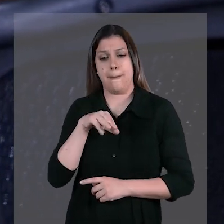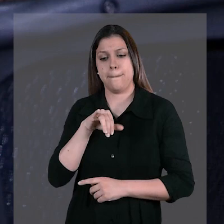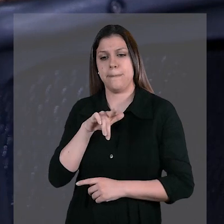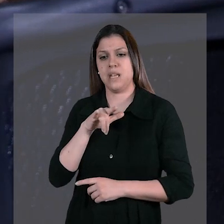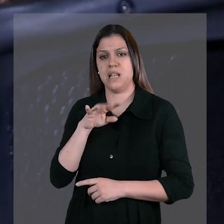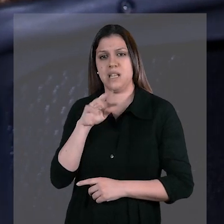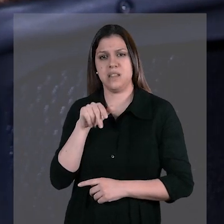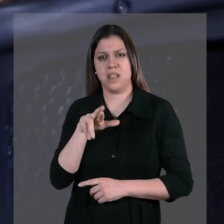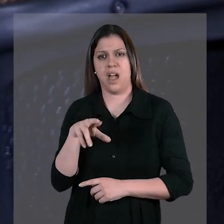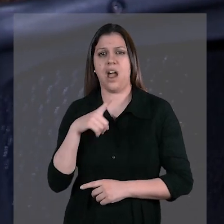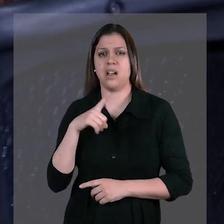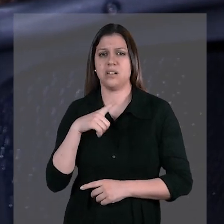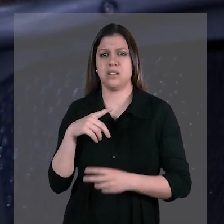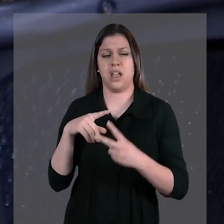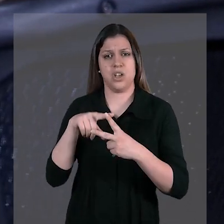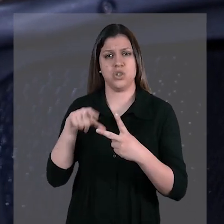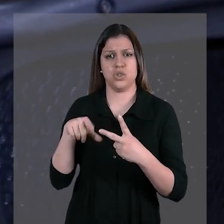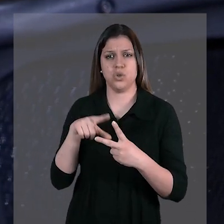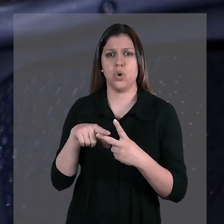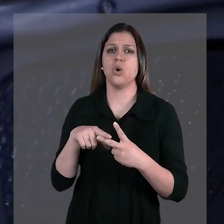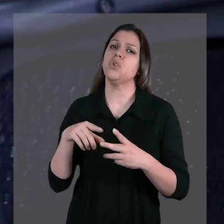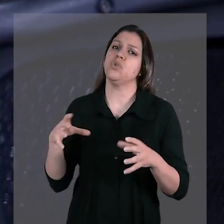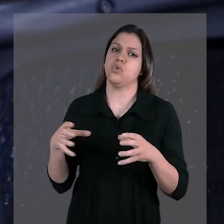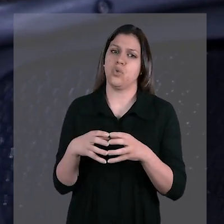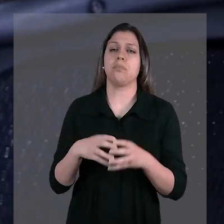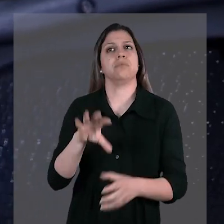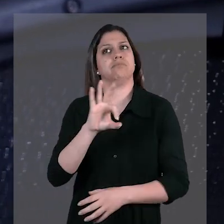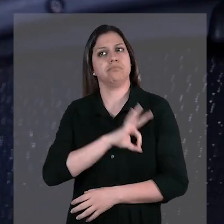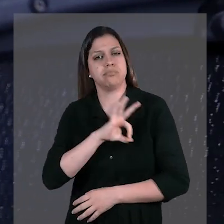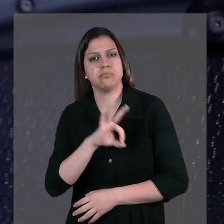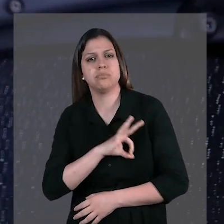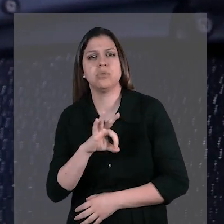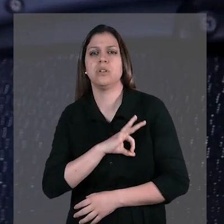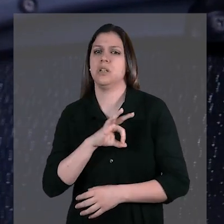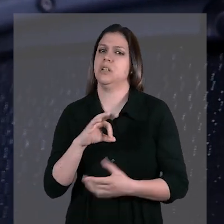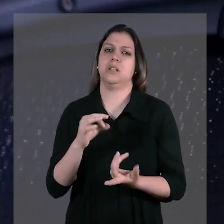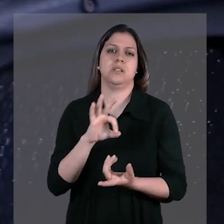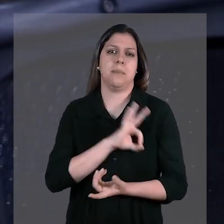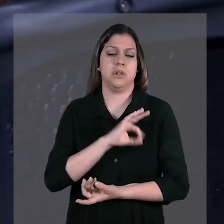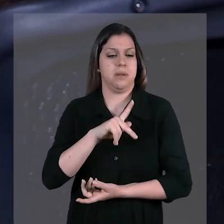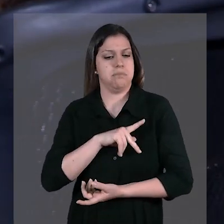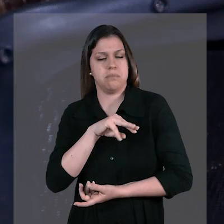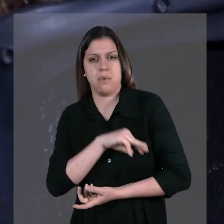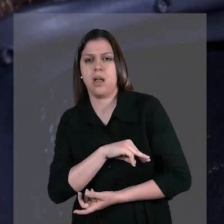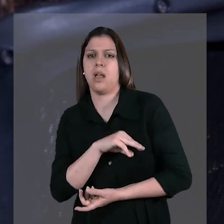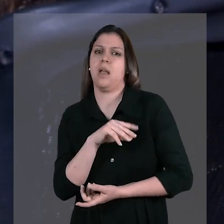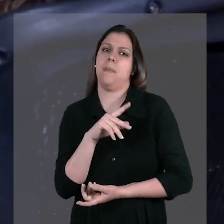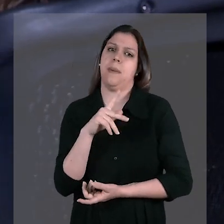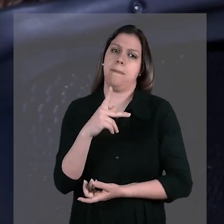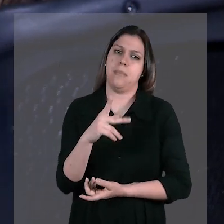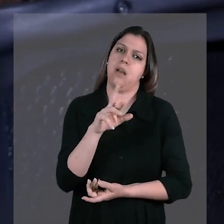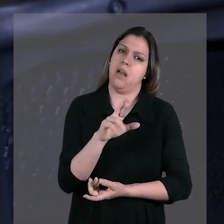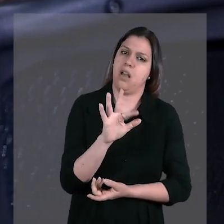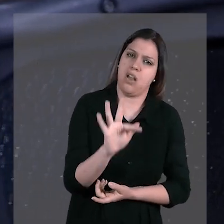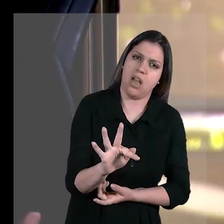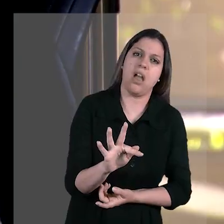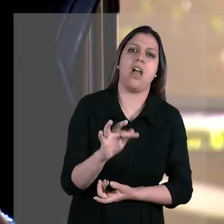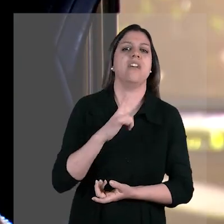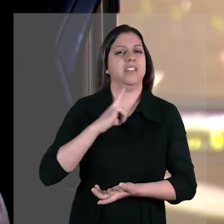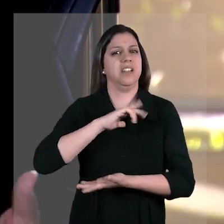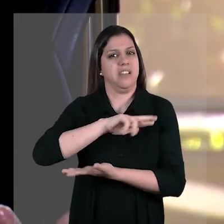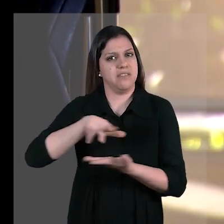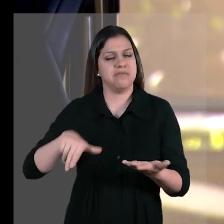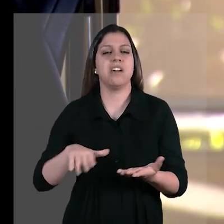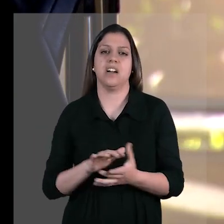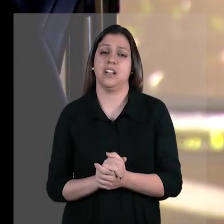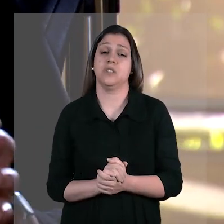a gente fala tanto das Forças Armadas como dos militares estaduais e das polícias rodoviária, Polícia Federal. É sempre importante